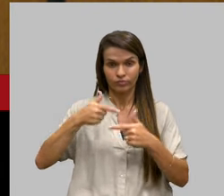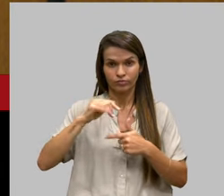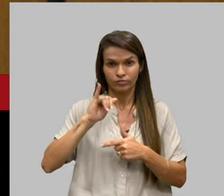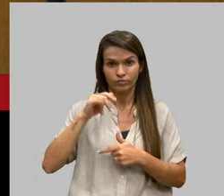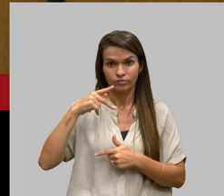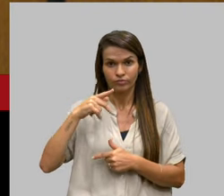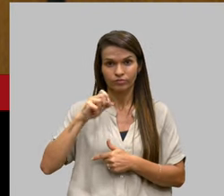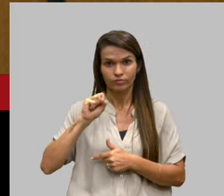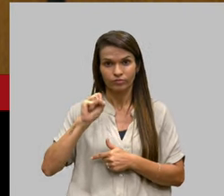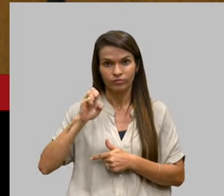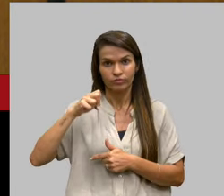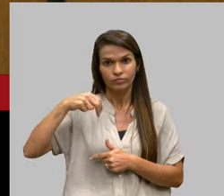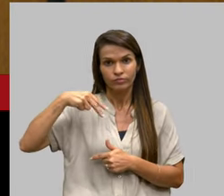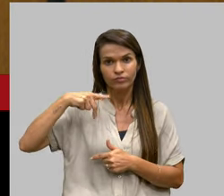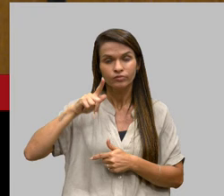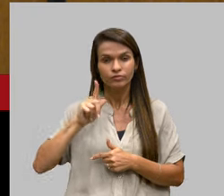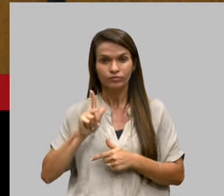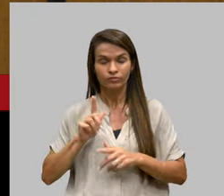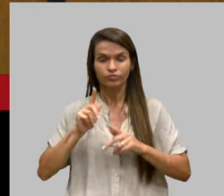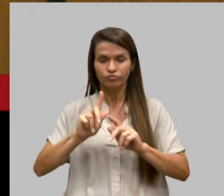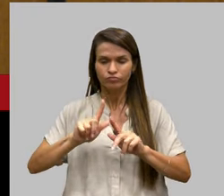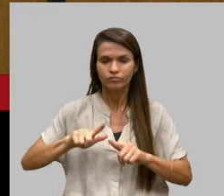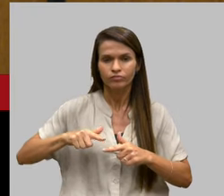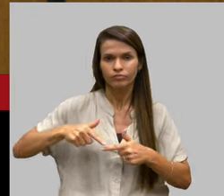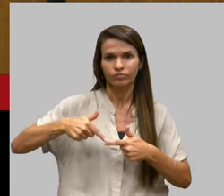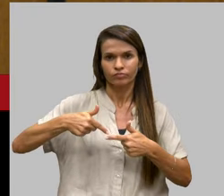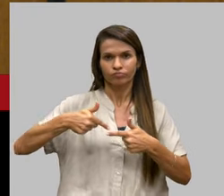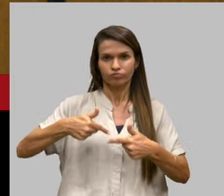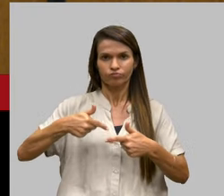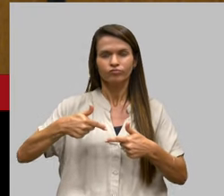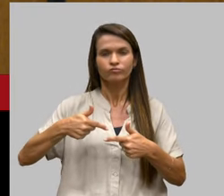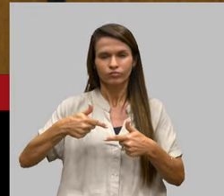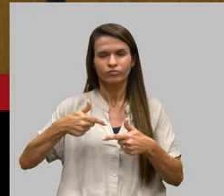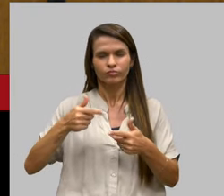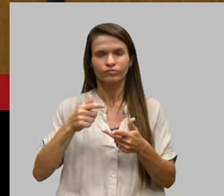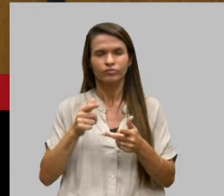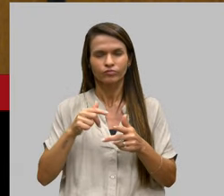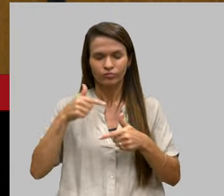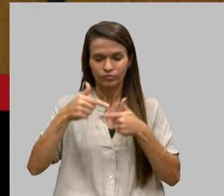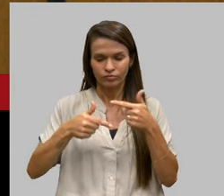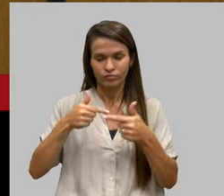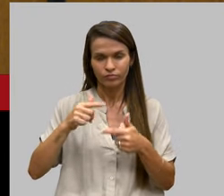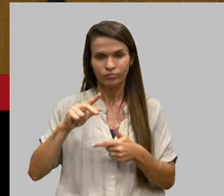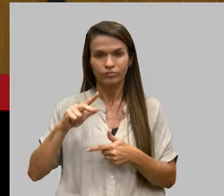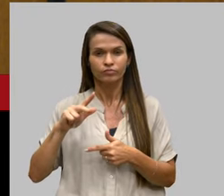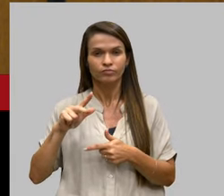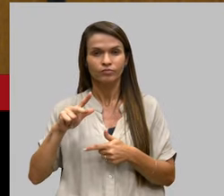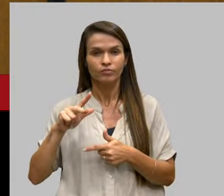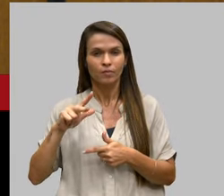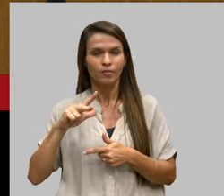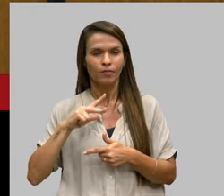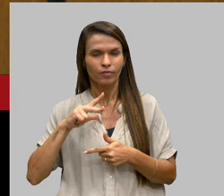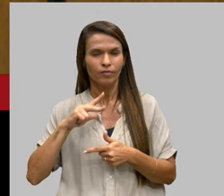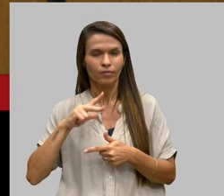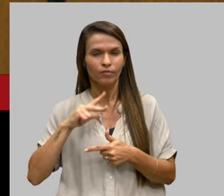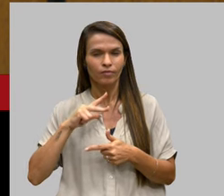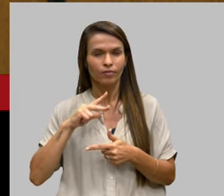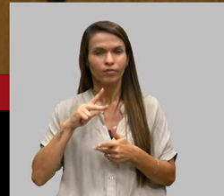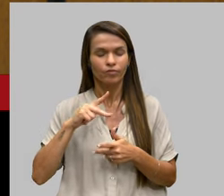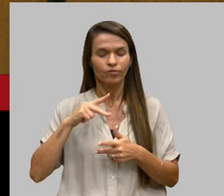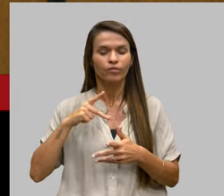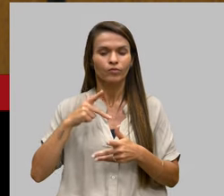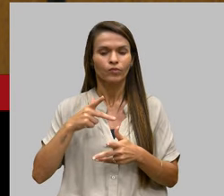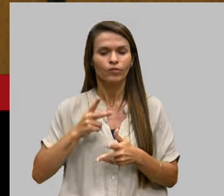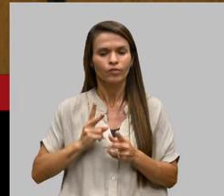e do esforço que é fazer a gestão de um regime próprio de previdência eh um regime que vem sendo